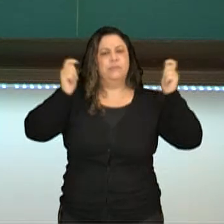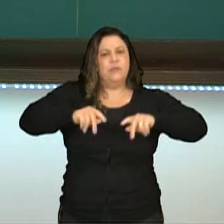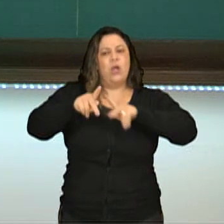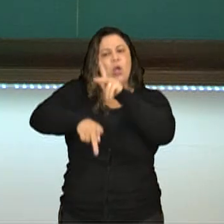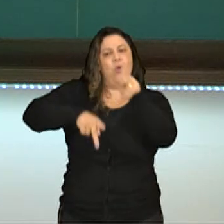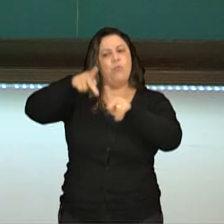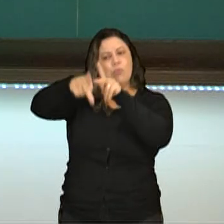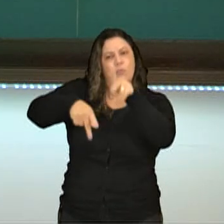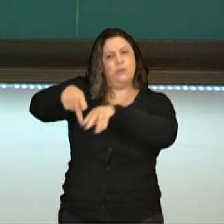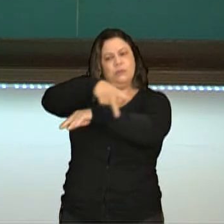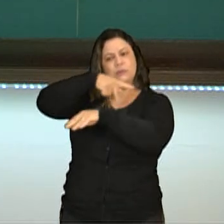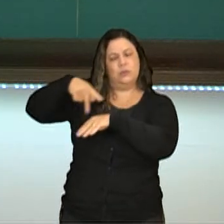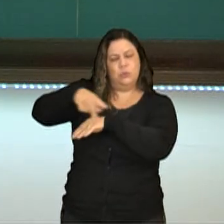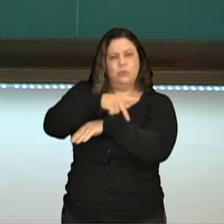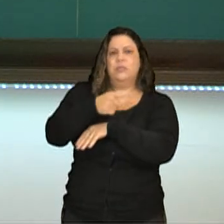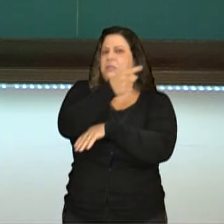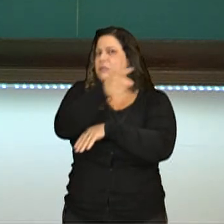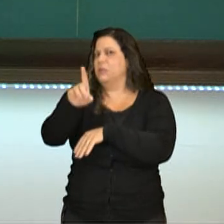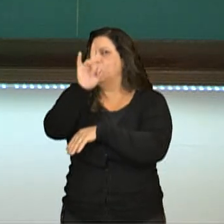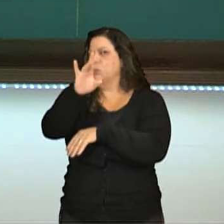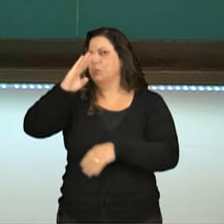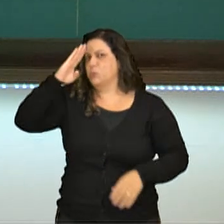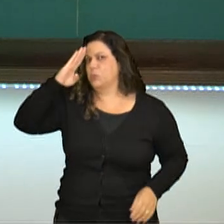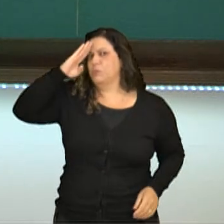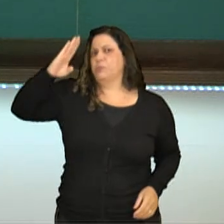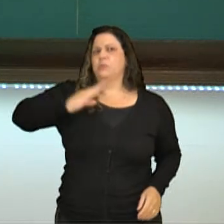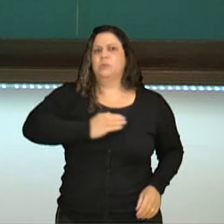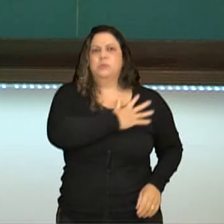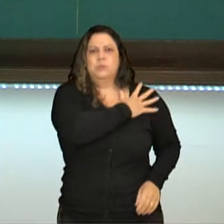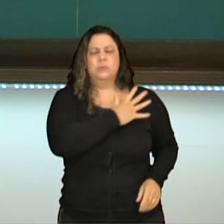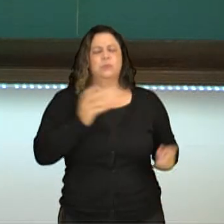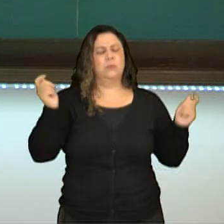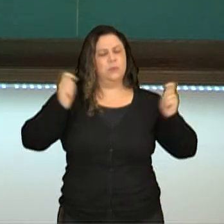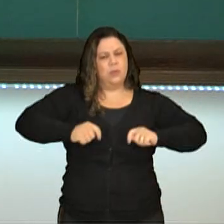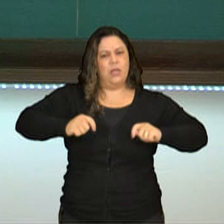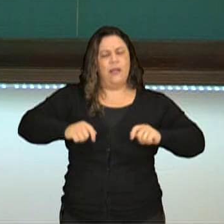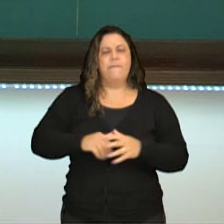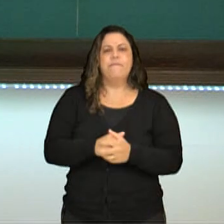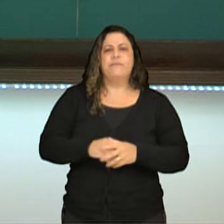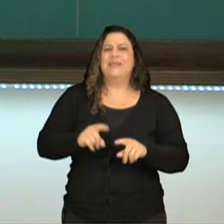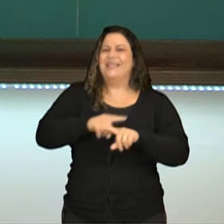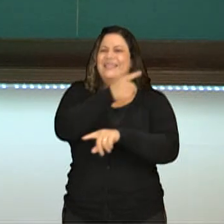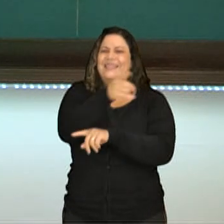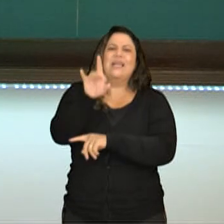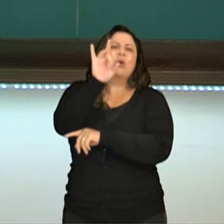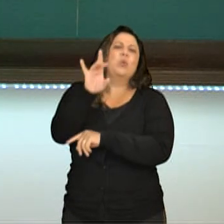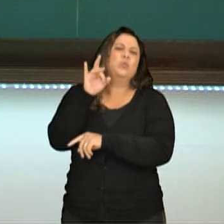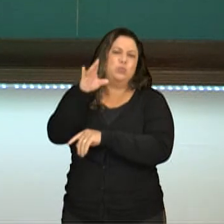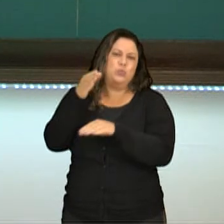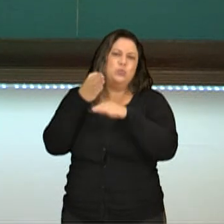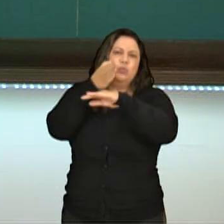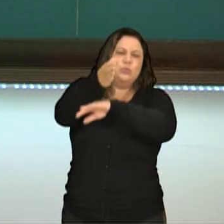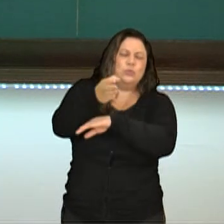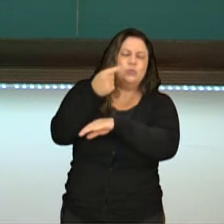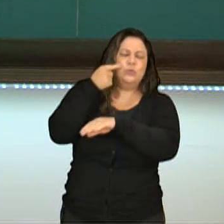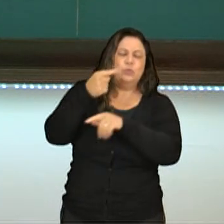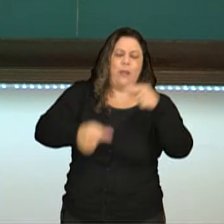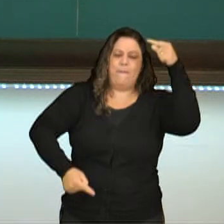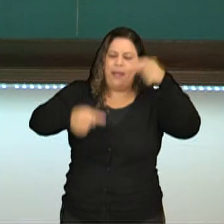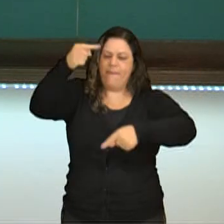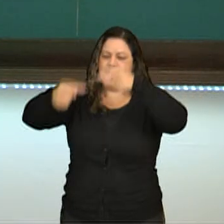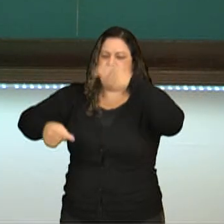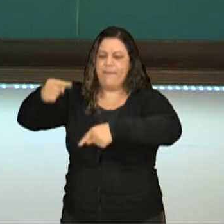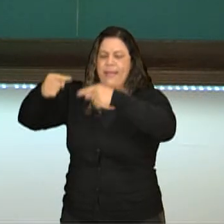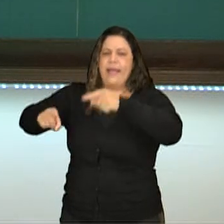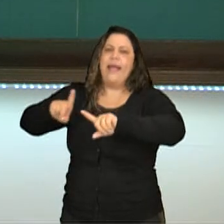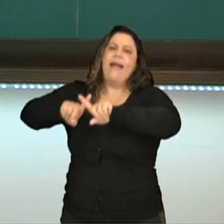do país, não mais os soldados que iam para o campo de batalha, não mais aqueles que iam diretamente para a disputa, mas também os